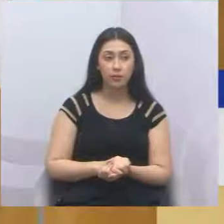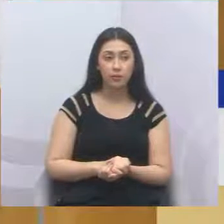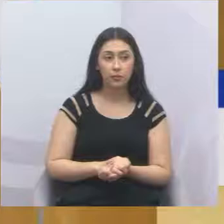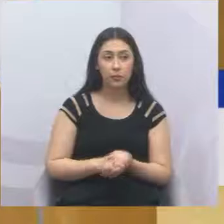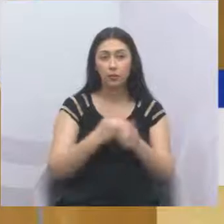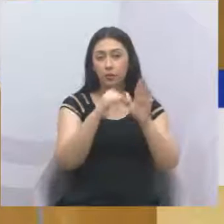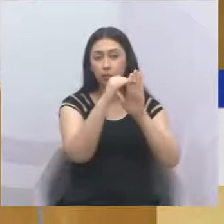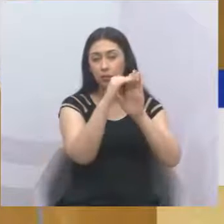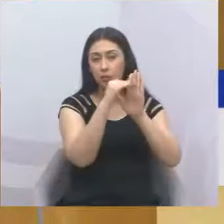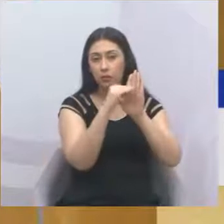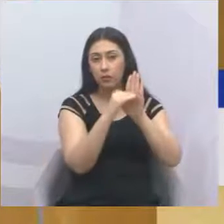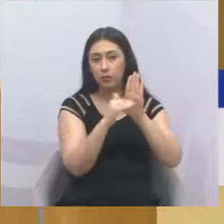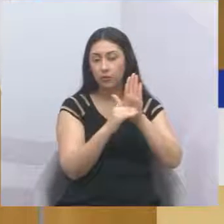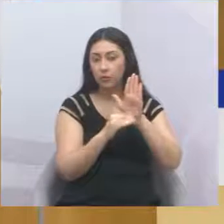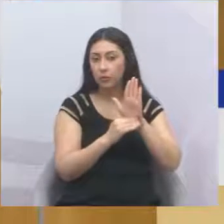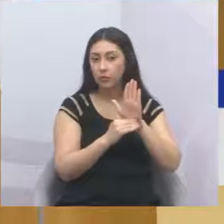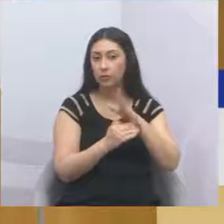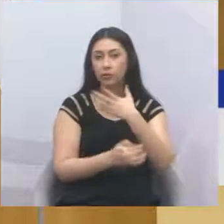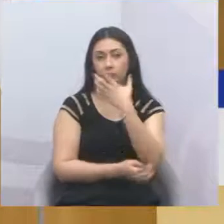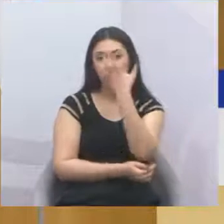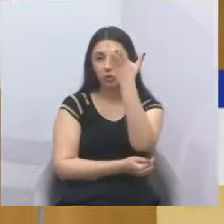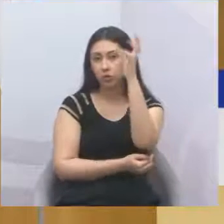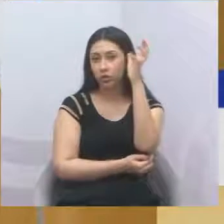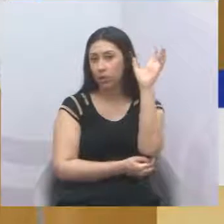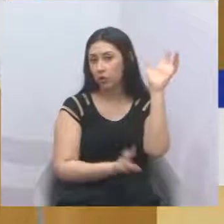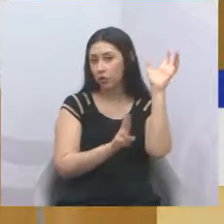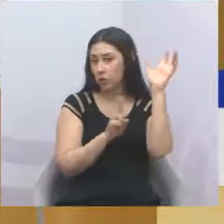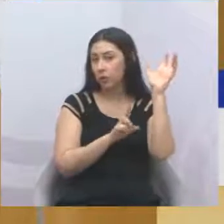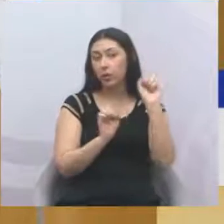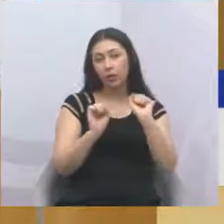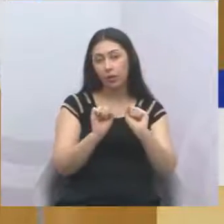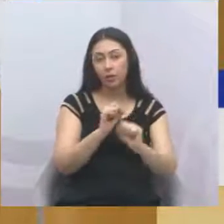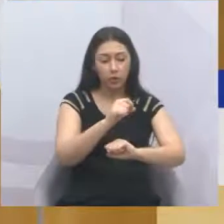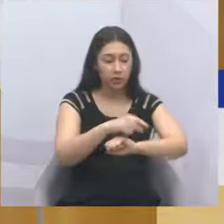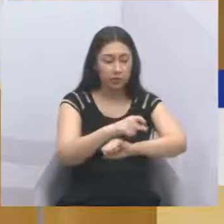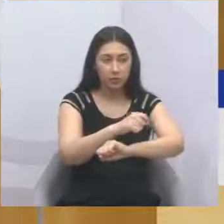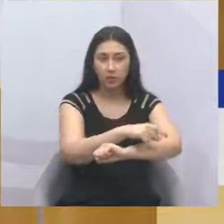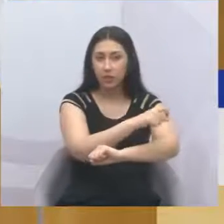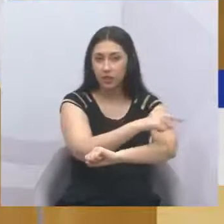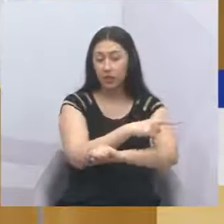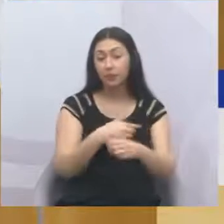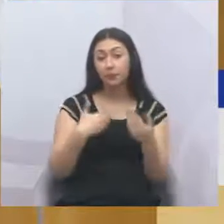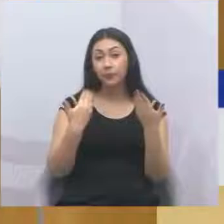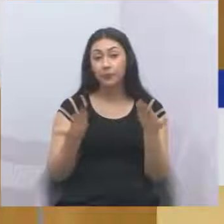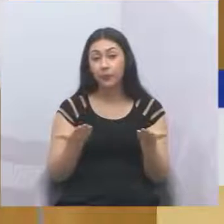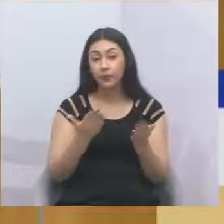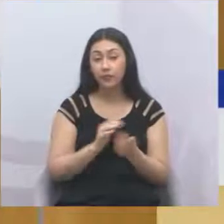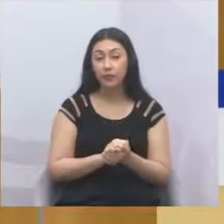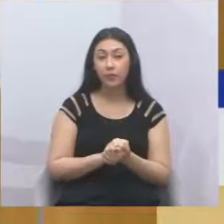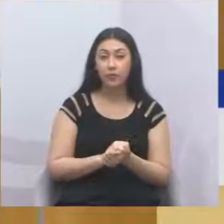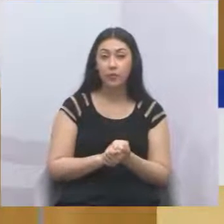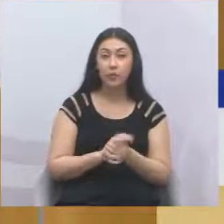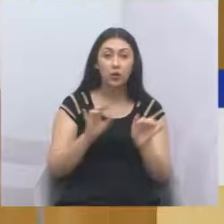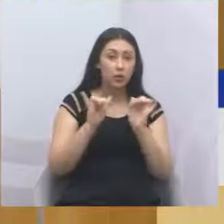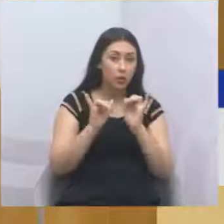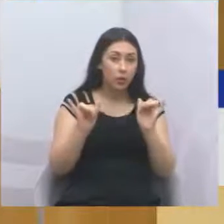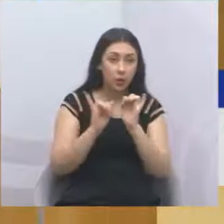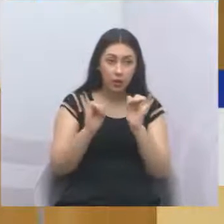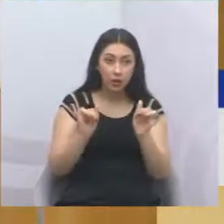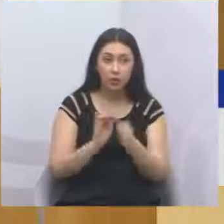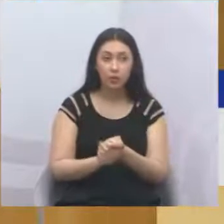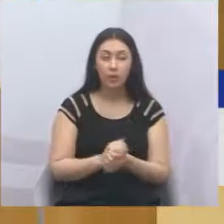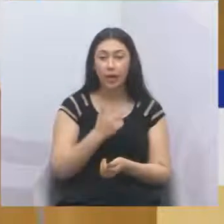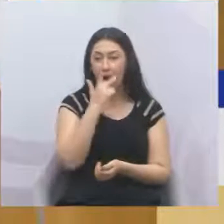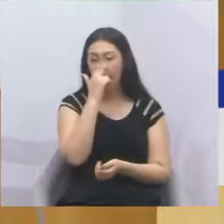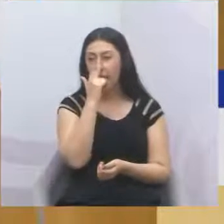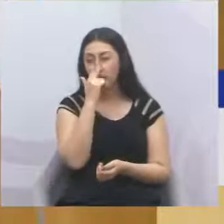uma lista de árvores que você pode estar plantando na frente da tua casa. Então, esse é o nosso recado. Eu acho